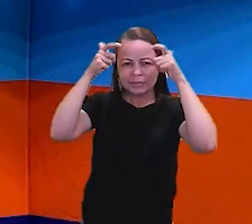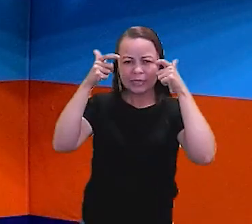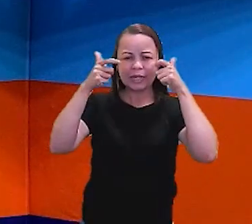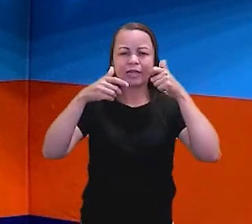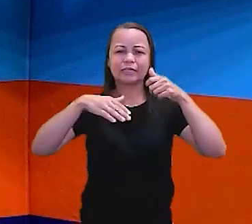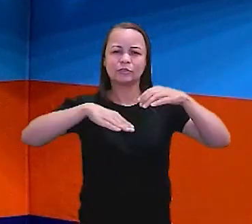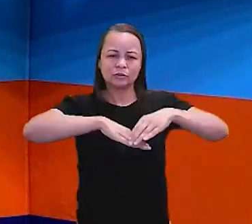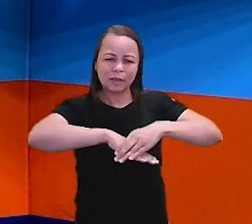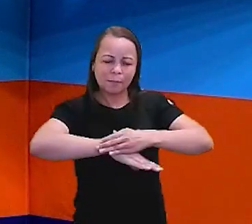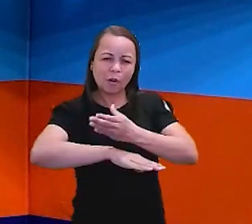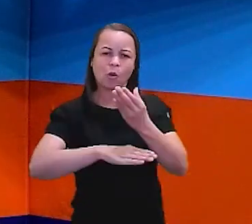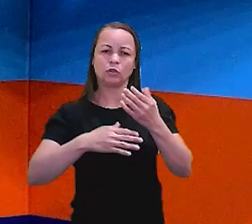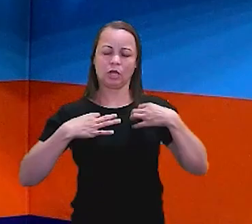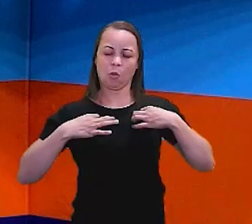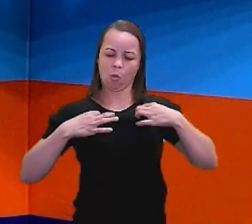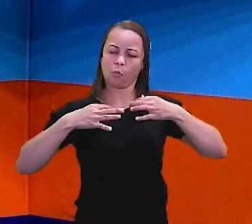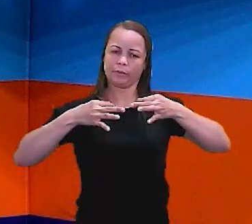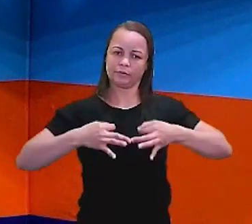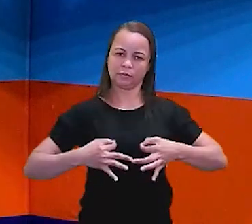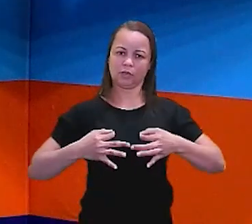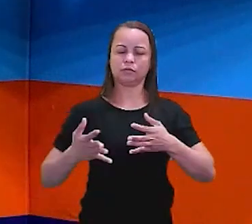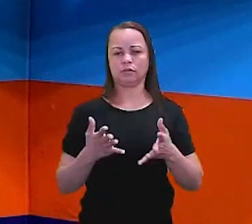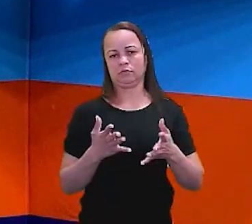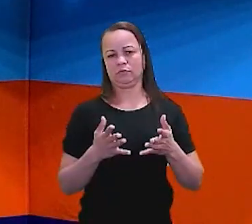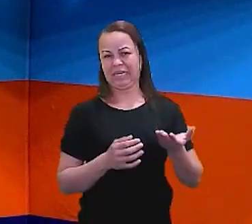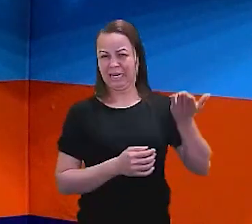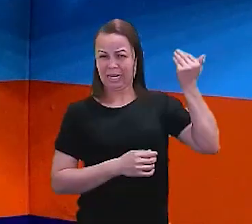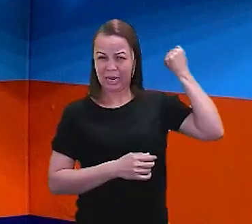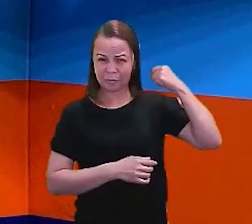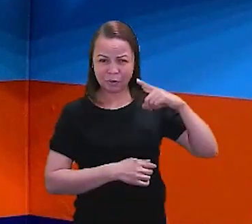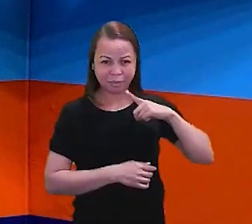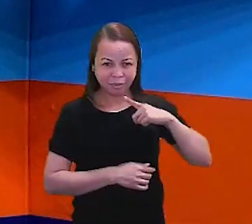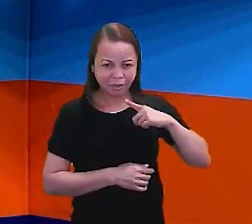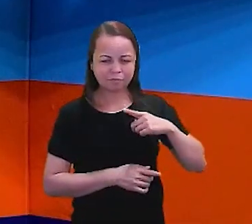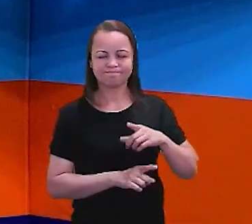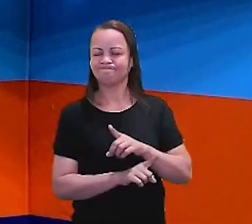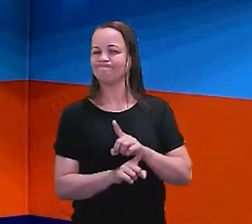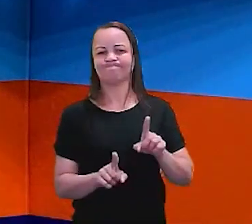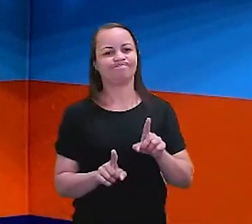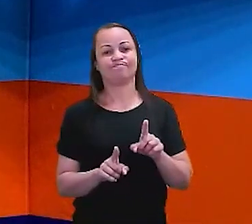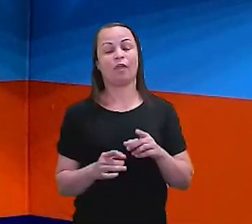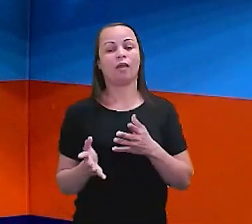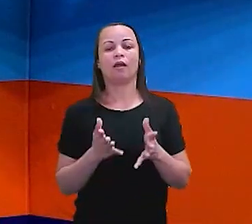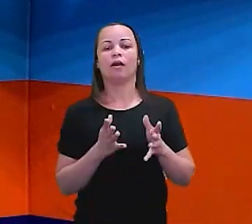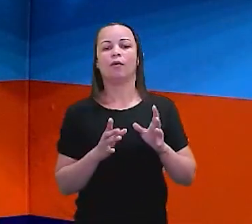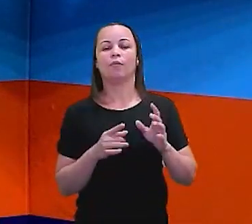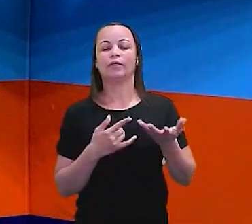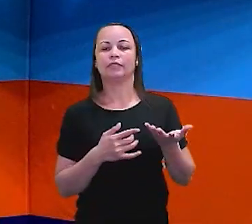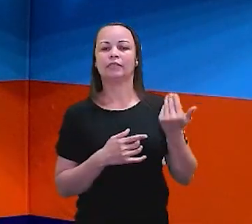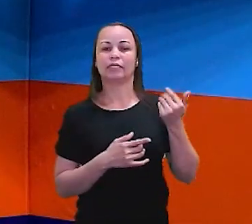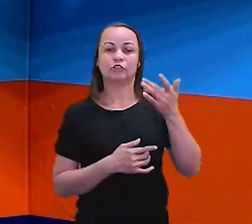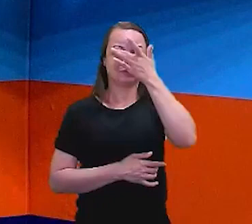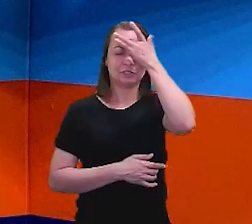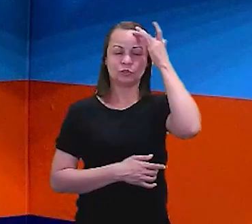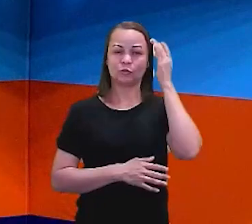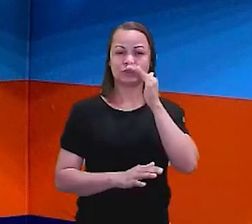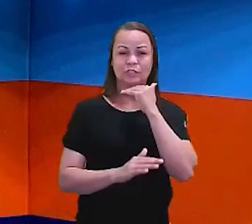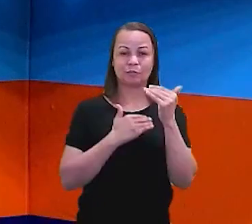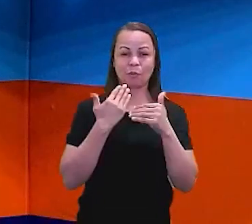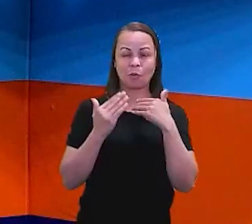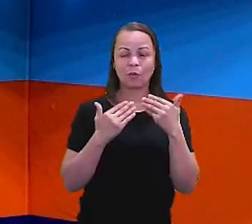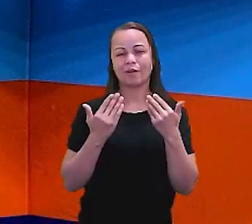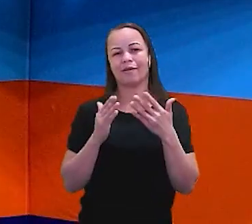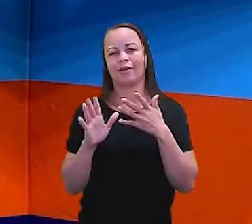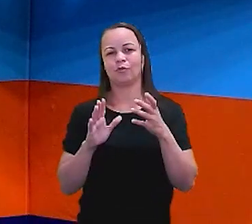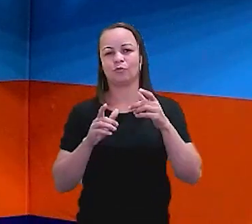uma roupa adequada. Naquela época vocês acham que tinha isso? Não. Vocês não imaginam quantas pessoas perderam sua vida nos seus locais